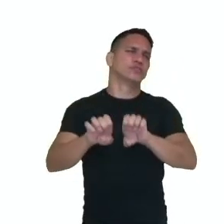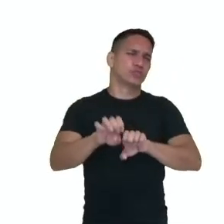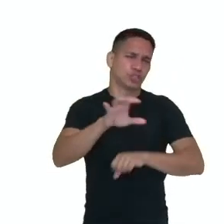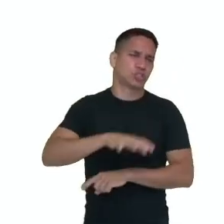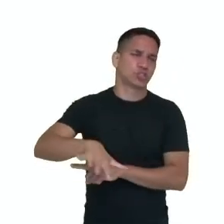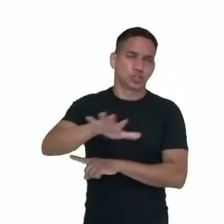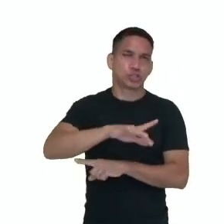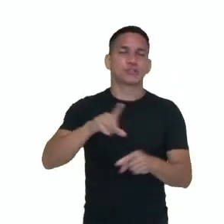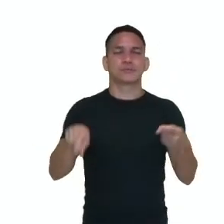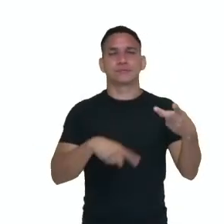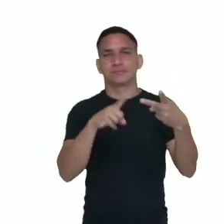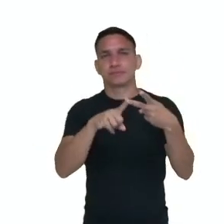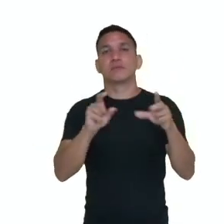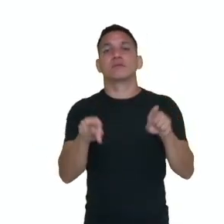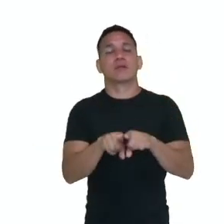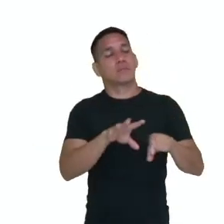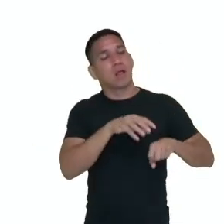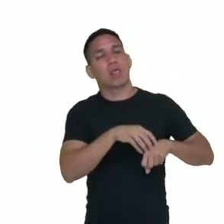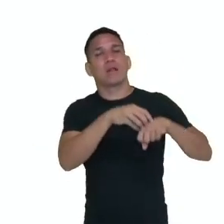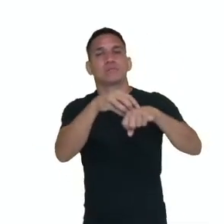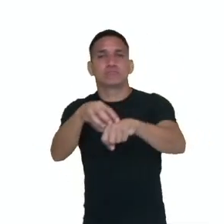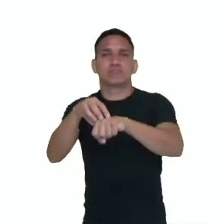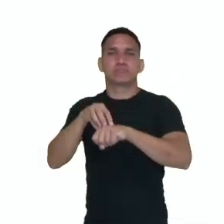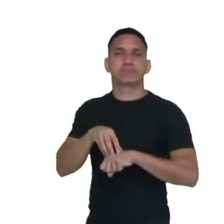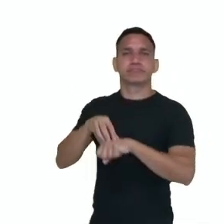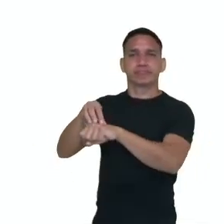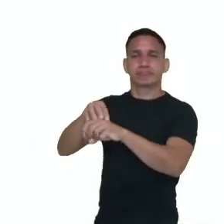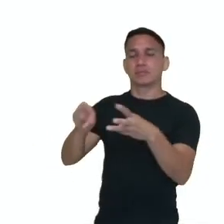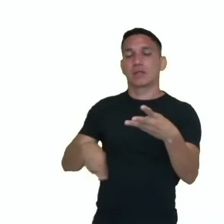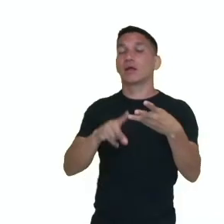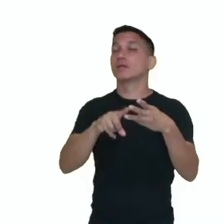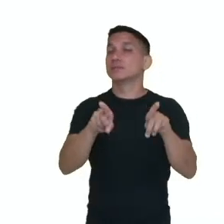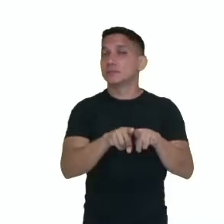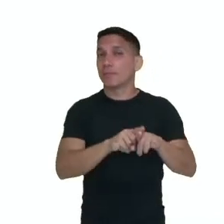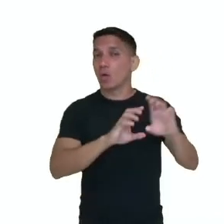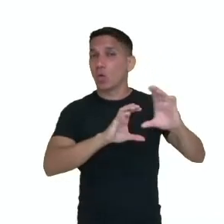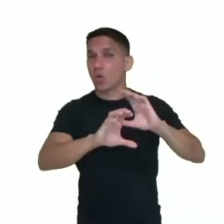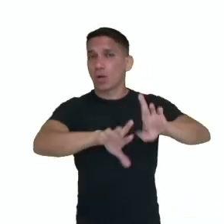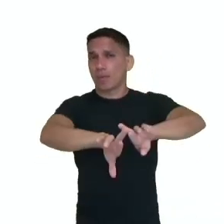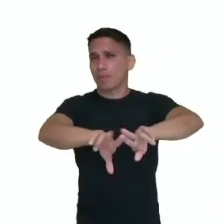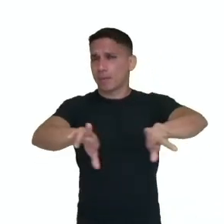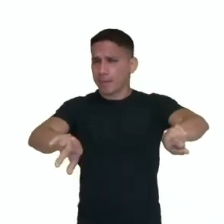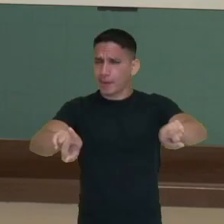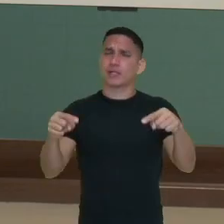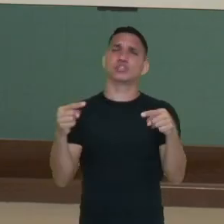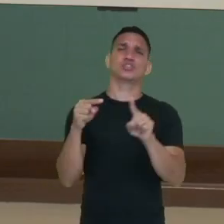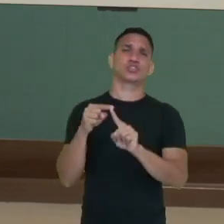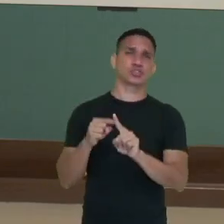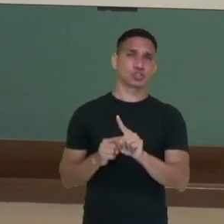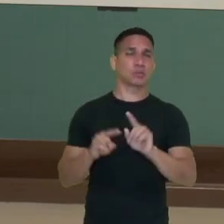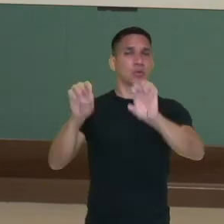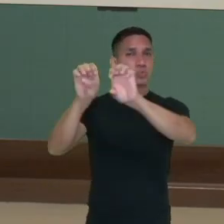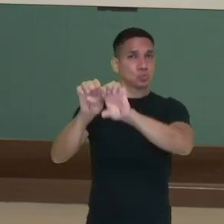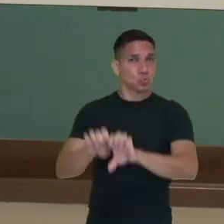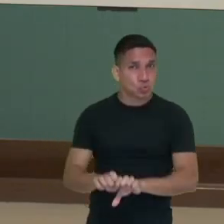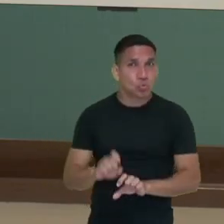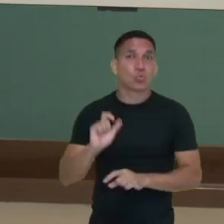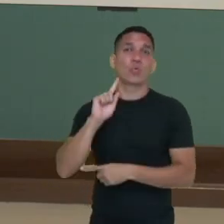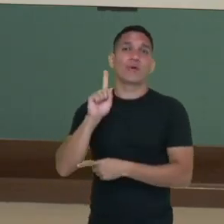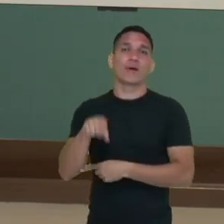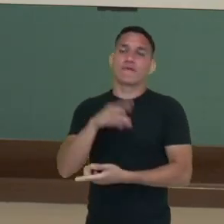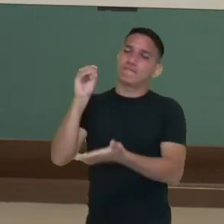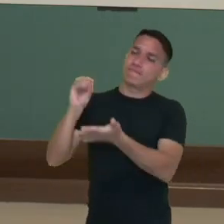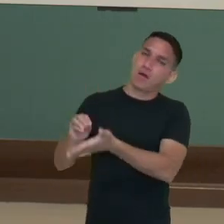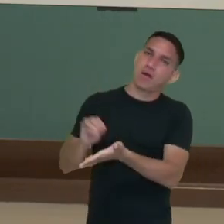geral, transportes e também comunicação, né, entre outros tipos de infraestrutura que são precárias